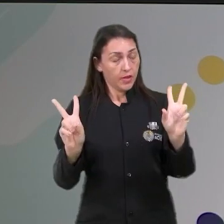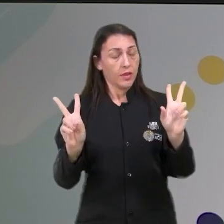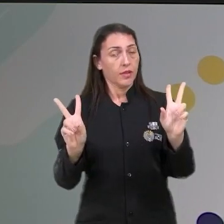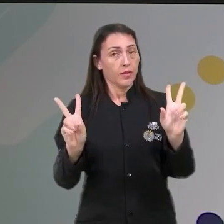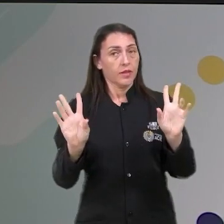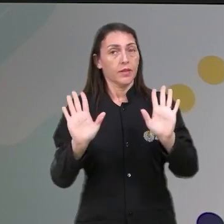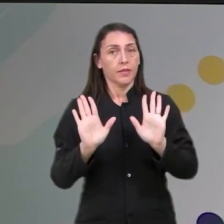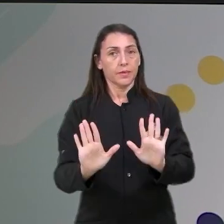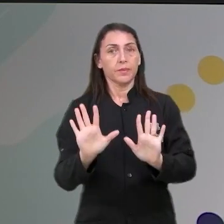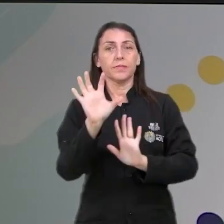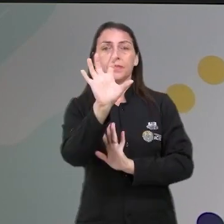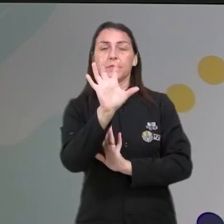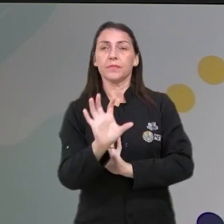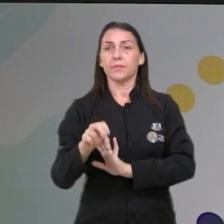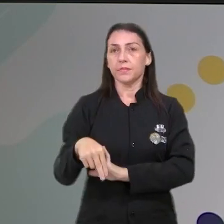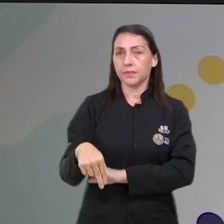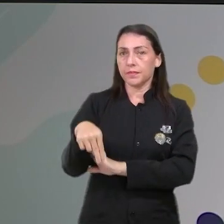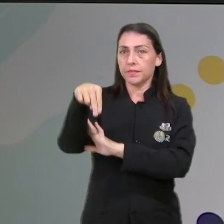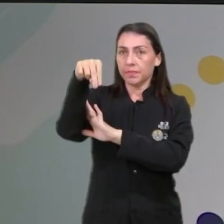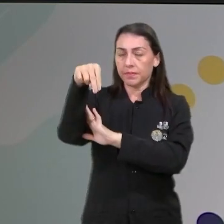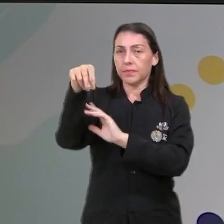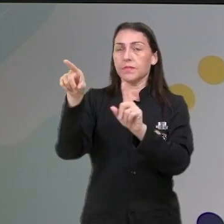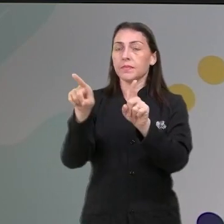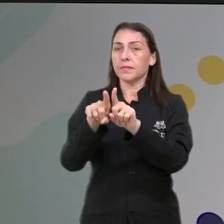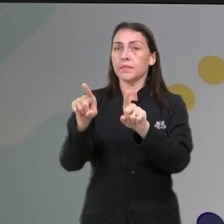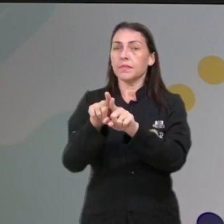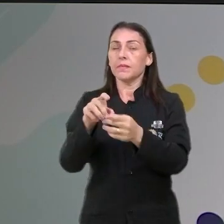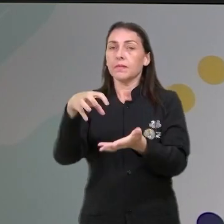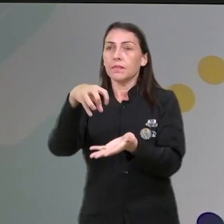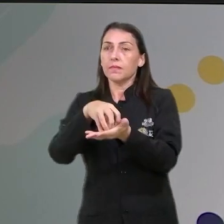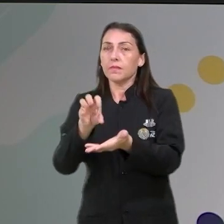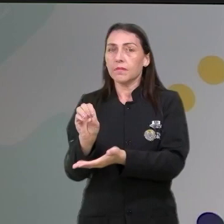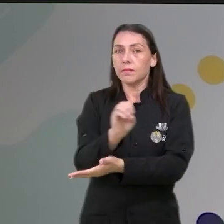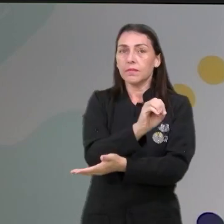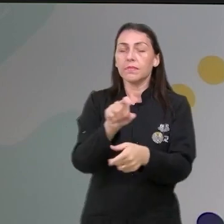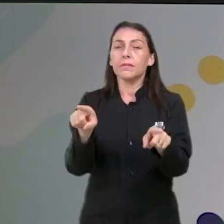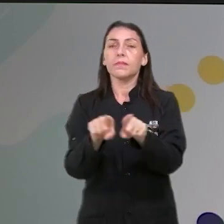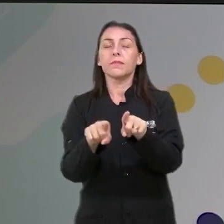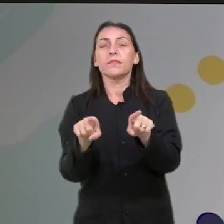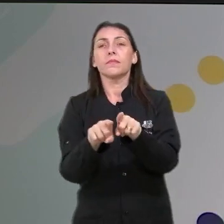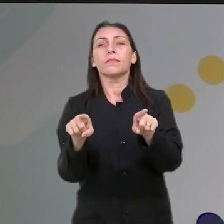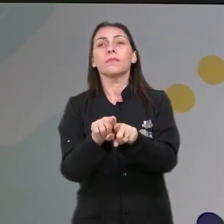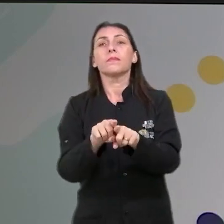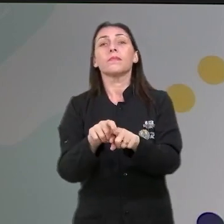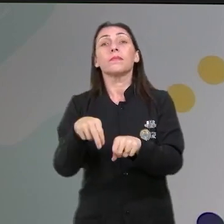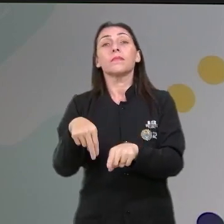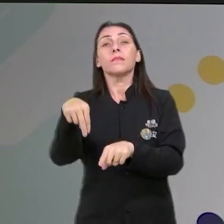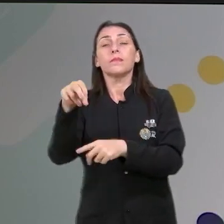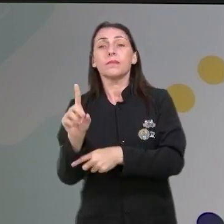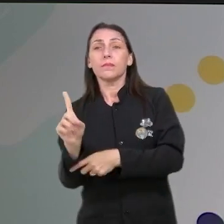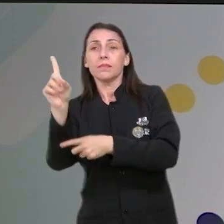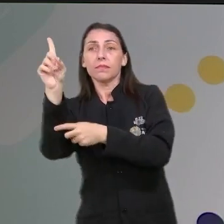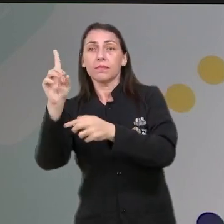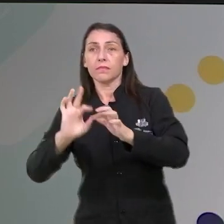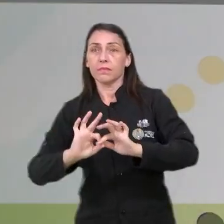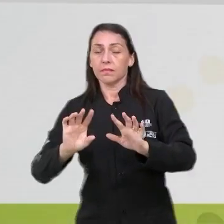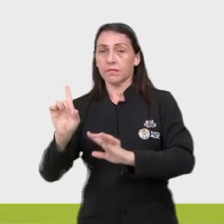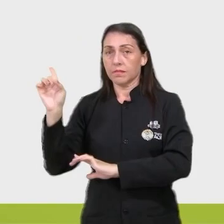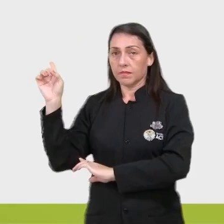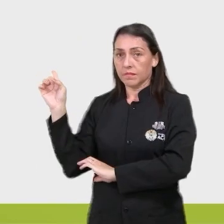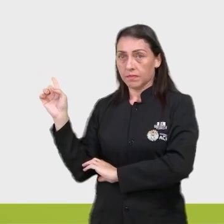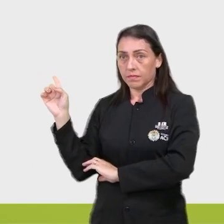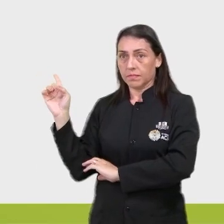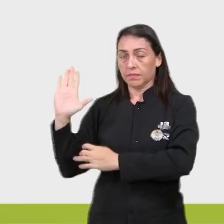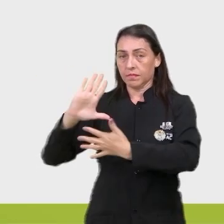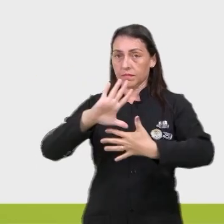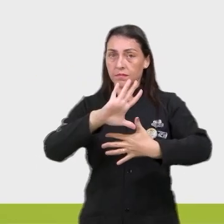parte aqui da região norte, um pouquinho ali do centro-oeste também e até um pouquinho ali do nordeste, tá? Deixei aqui para vocês o mapa ali